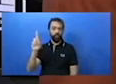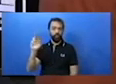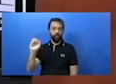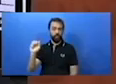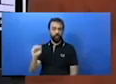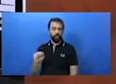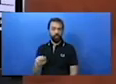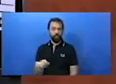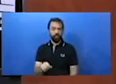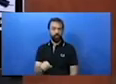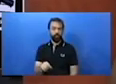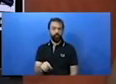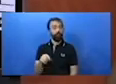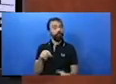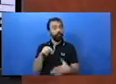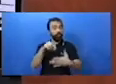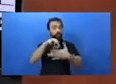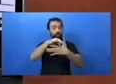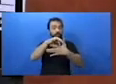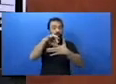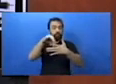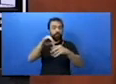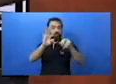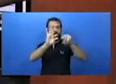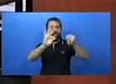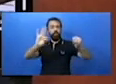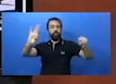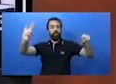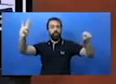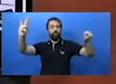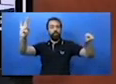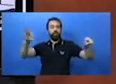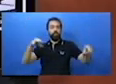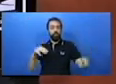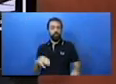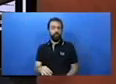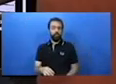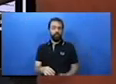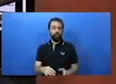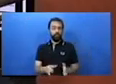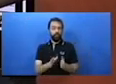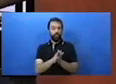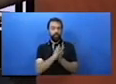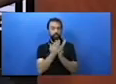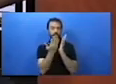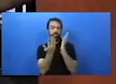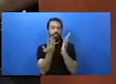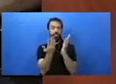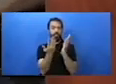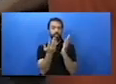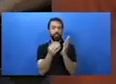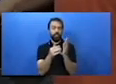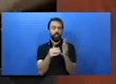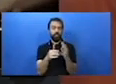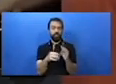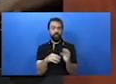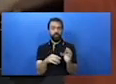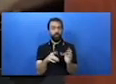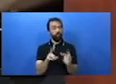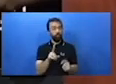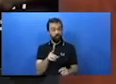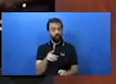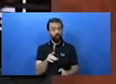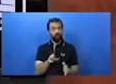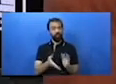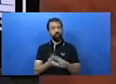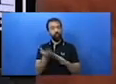olha aqui os pregadores, olha o cordão ou barbante, tá? Que são os folhetinhos de cordel. Quem já viajou para o Nordeste